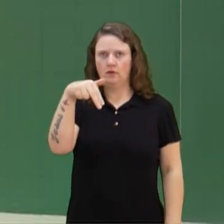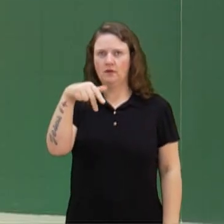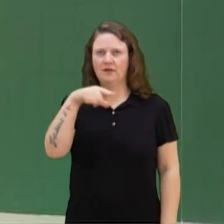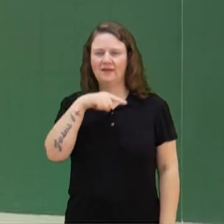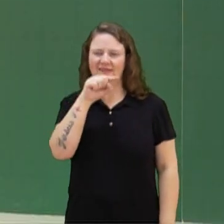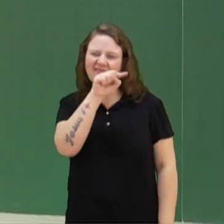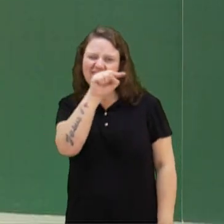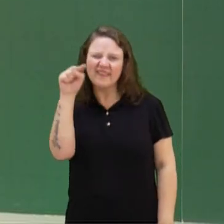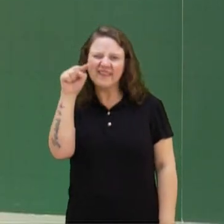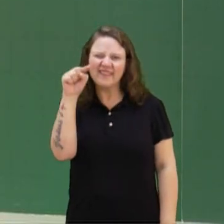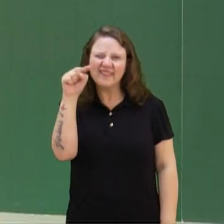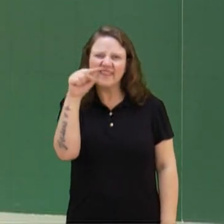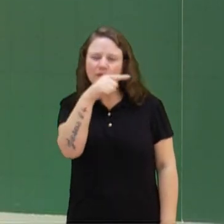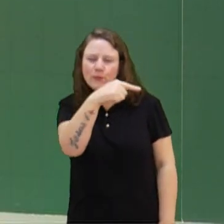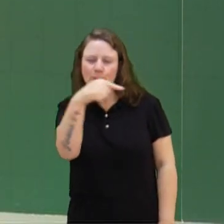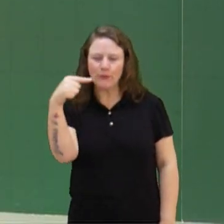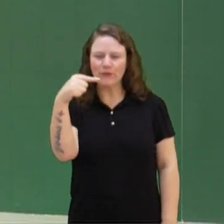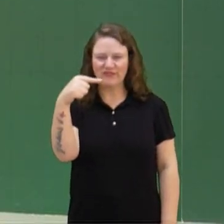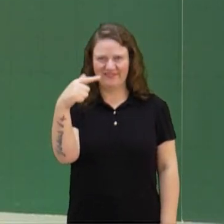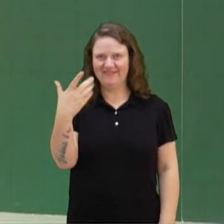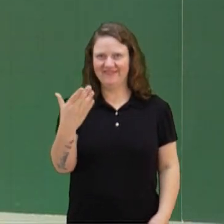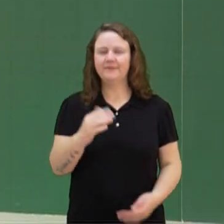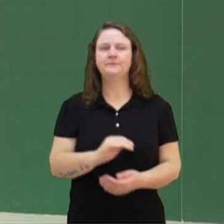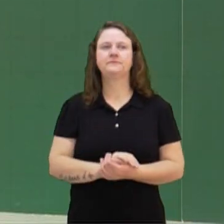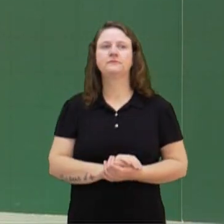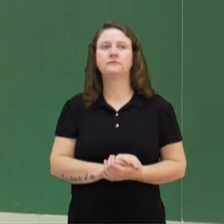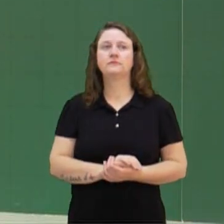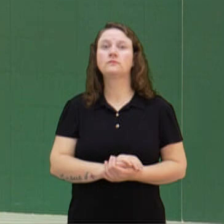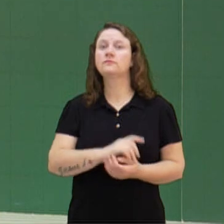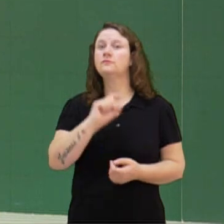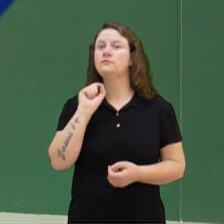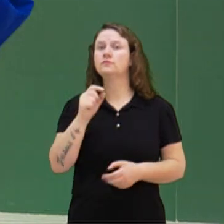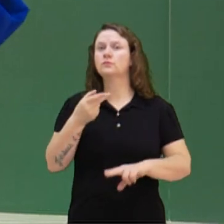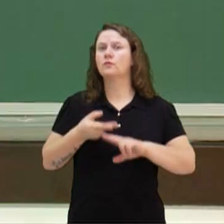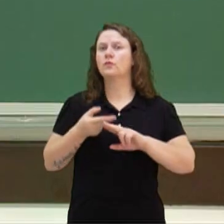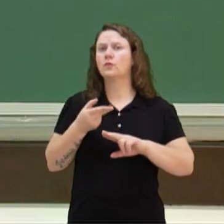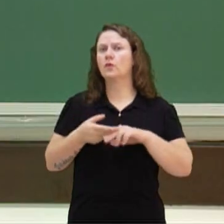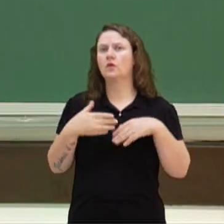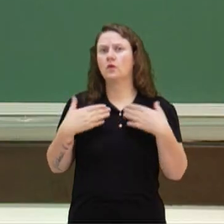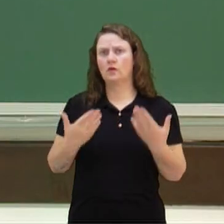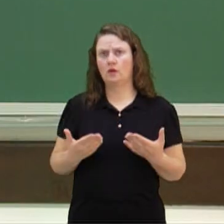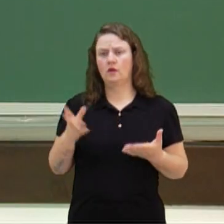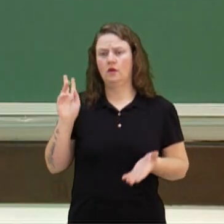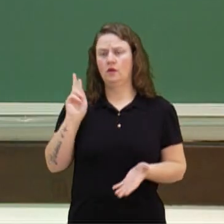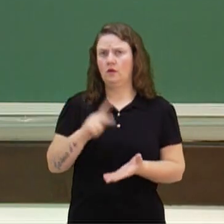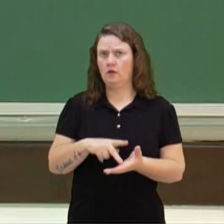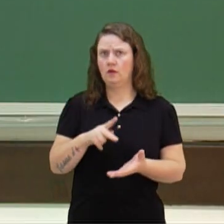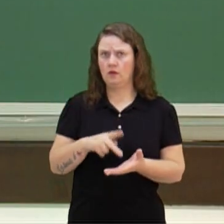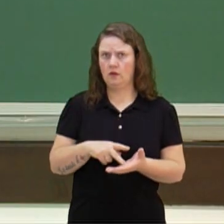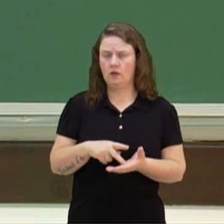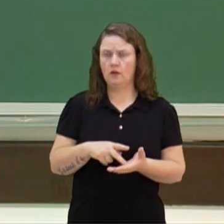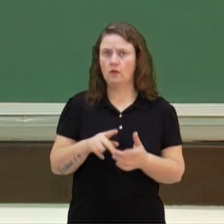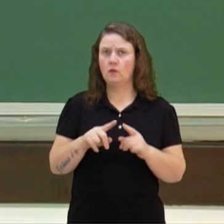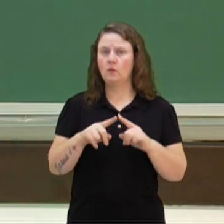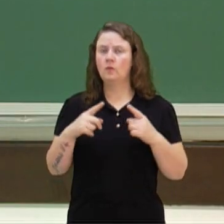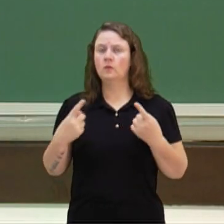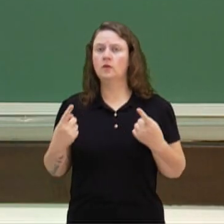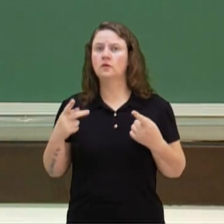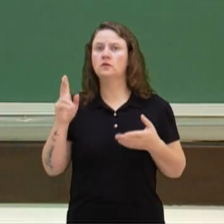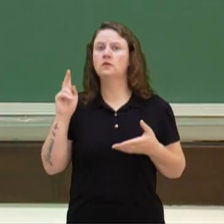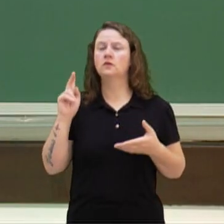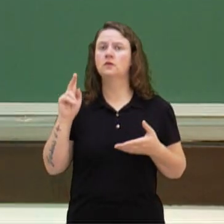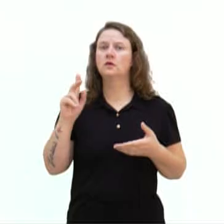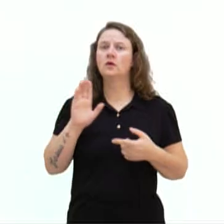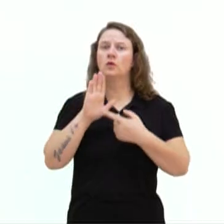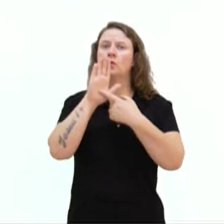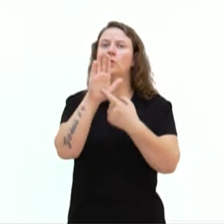aquele tracinho, aquele tracinho. Então, o hífen, ele é de fato aquele tracinho, mas ele é, na verdade, um